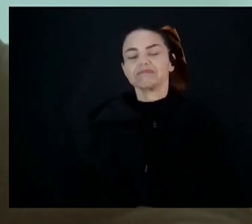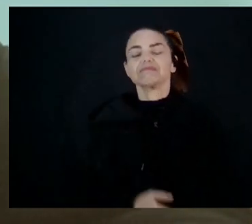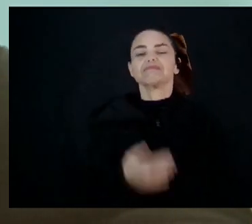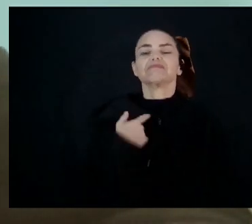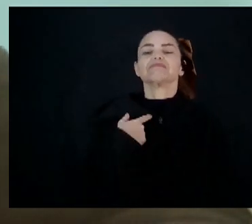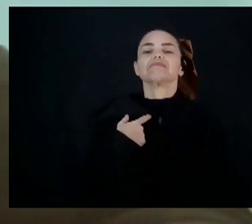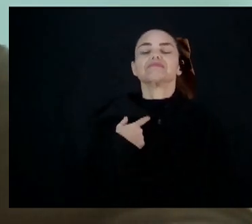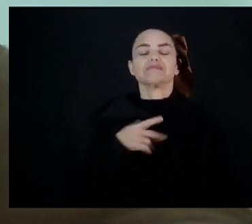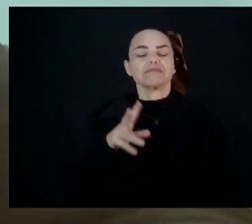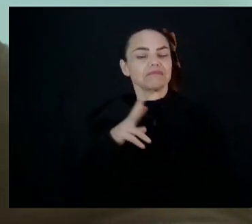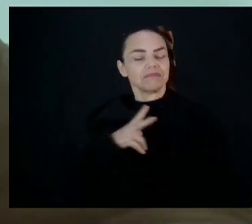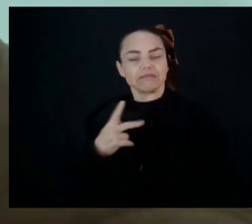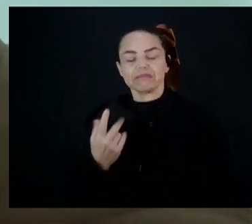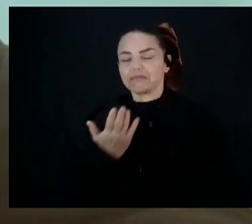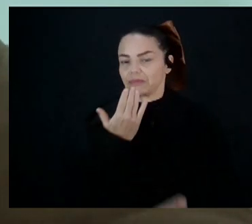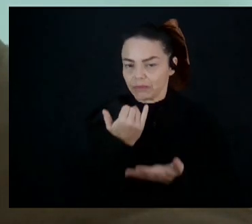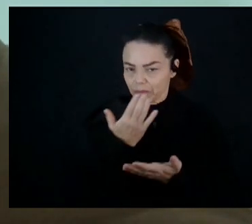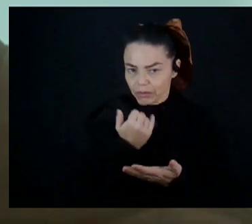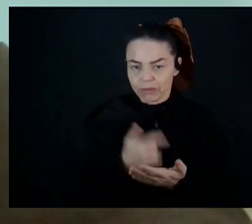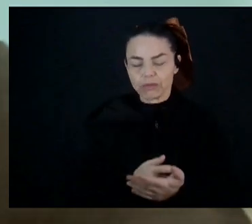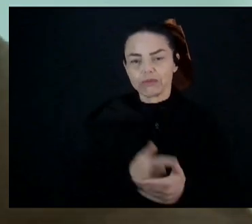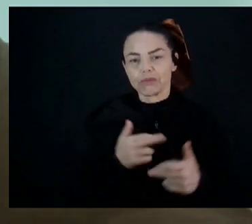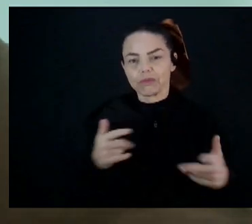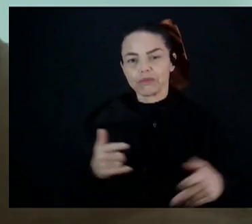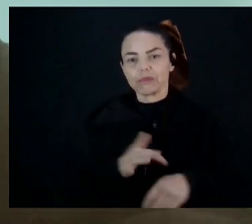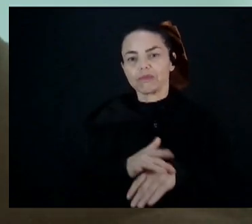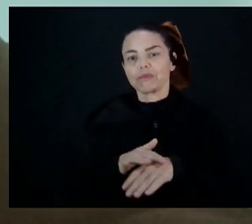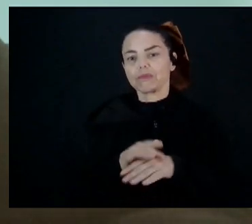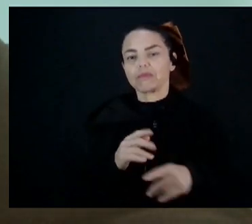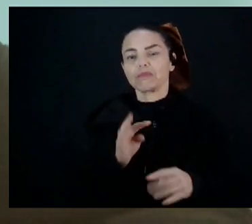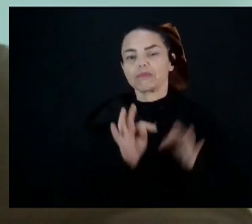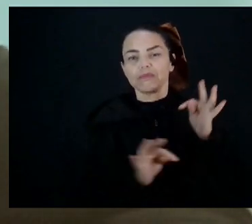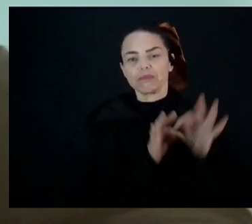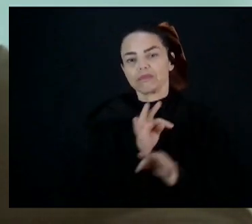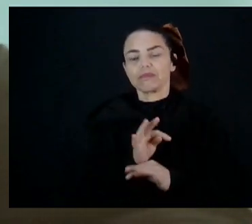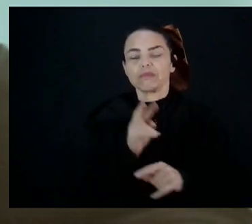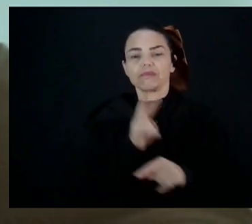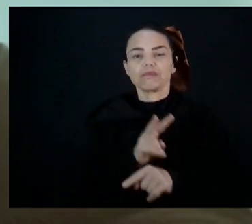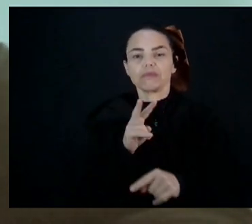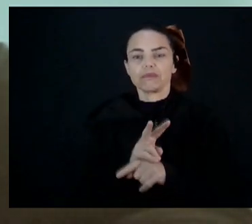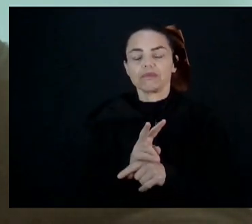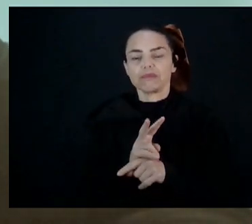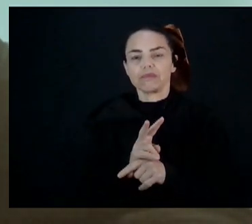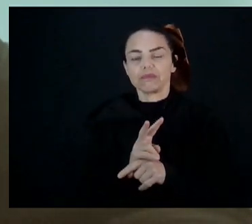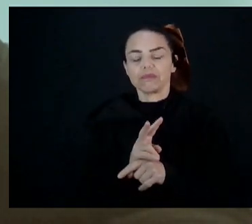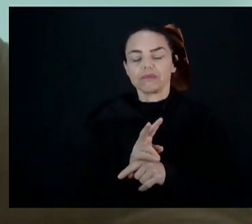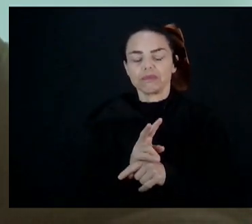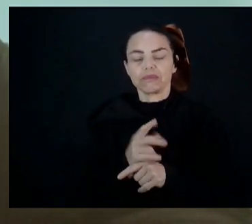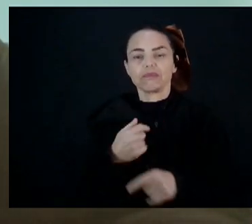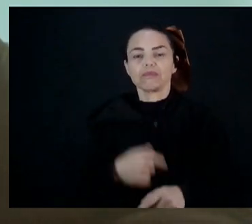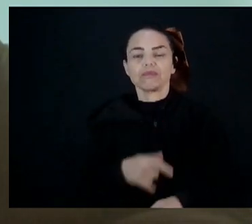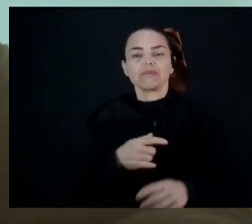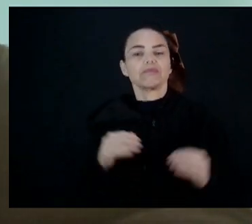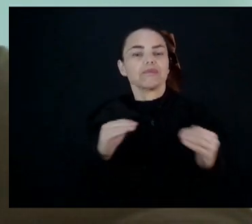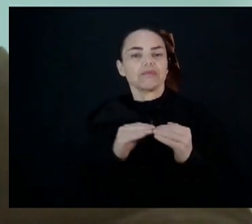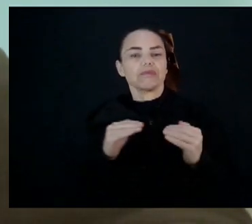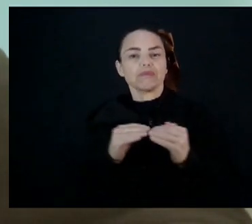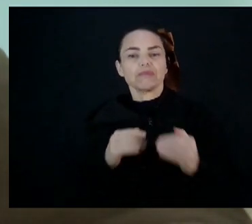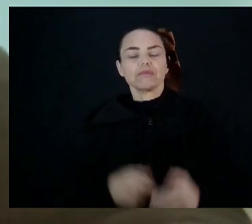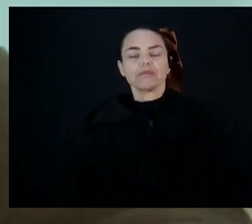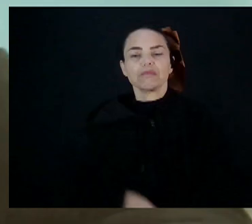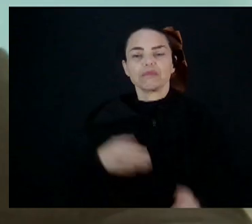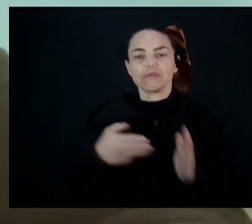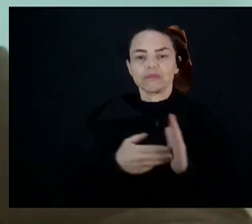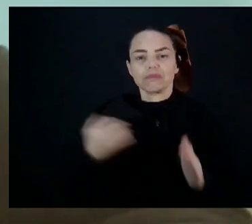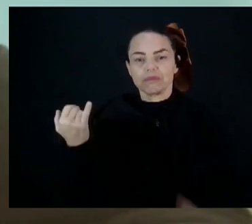alimentação, as doenças que a gente trata, mas cultivar o sono enquanto um hábito adequado realmente é muito importante. E